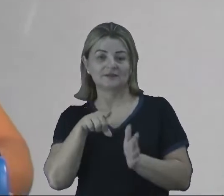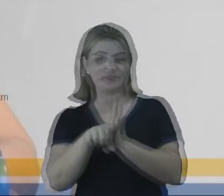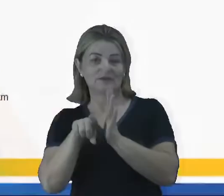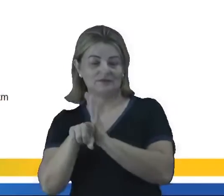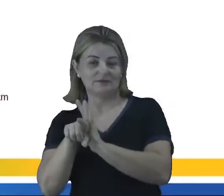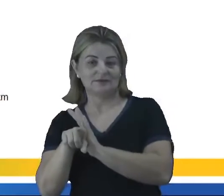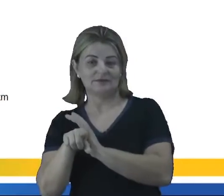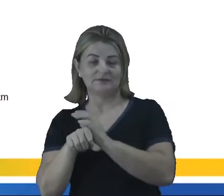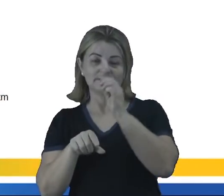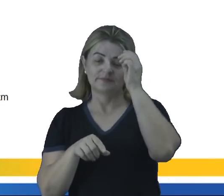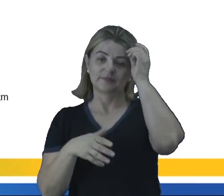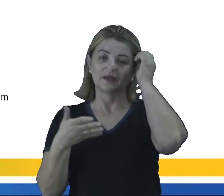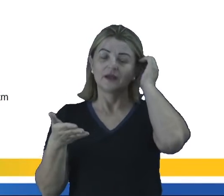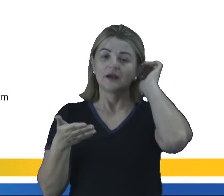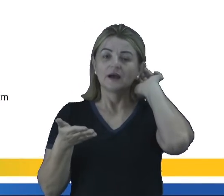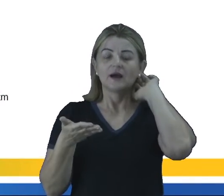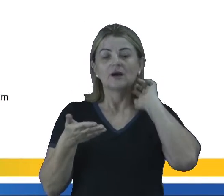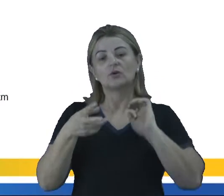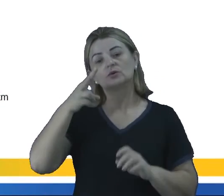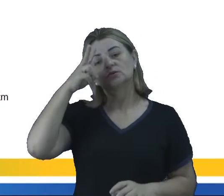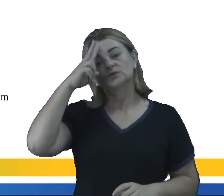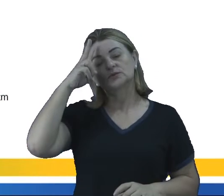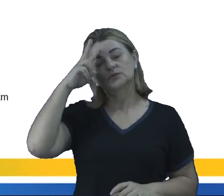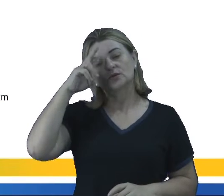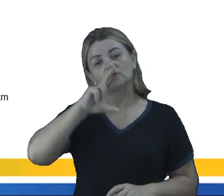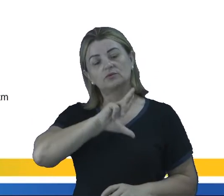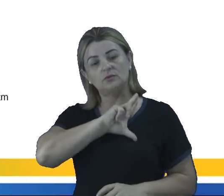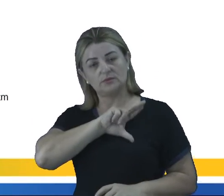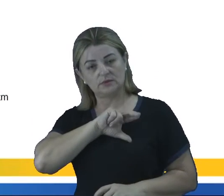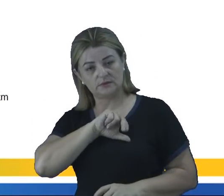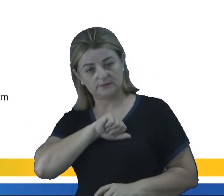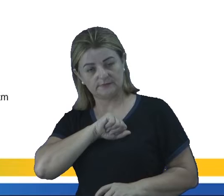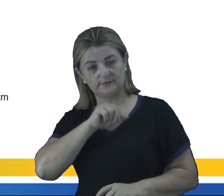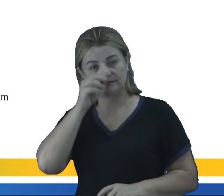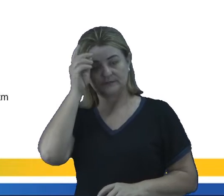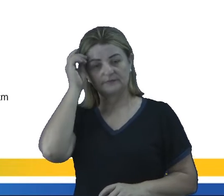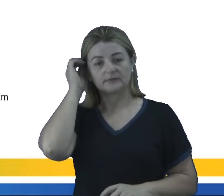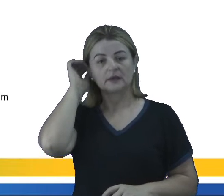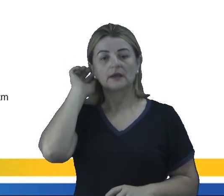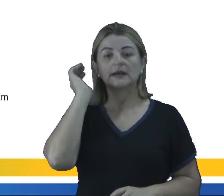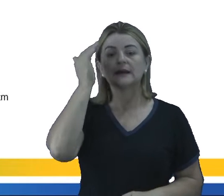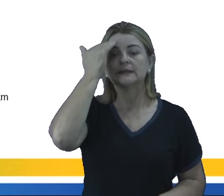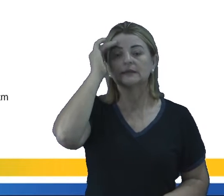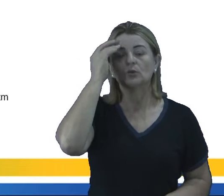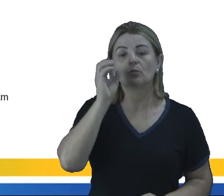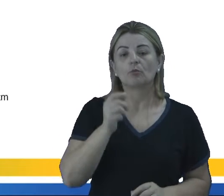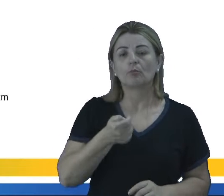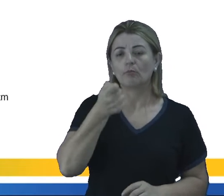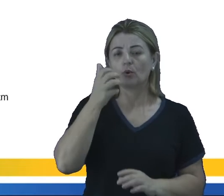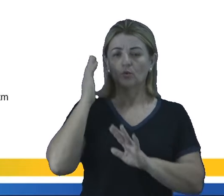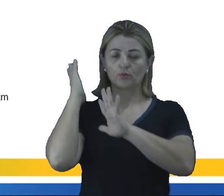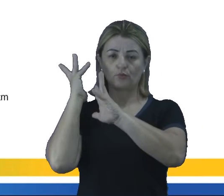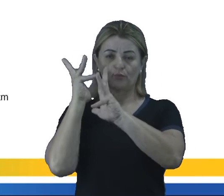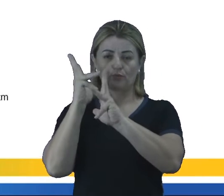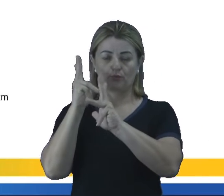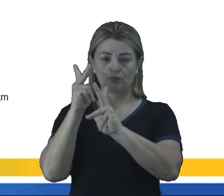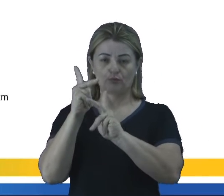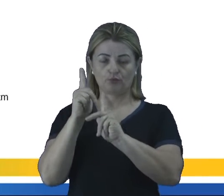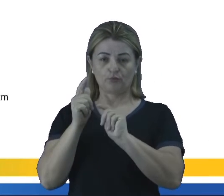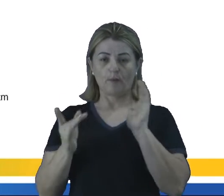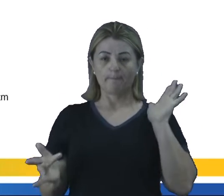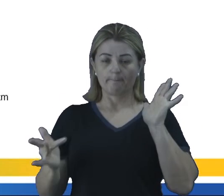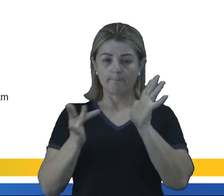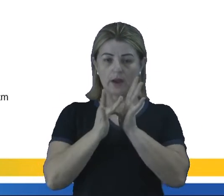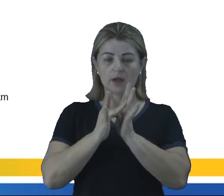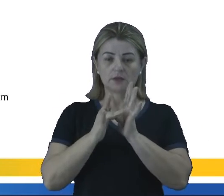temos um outro poema, e este outro poema ele também foi usado no Enem, tá? Olhem a questão. No trecho acima